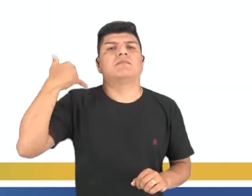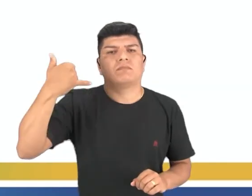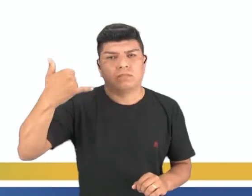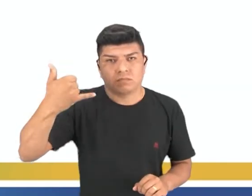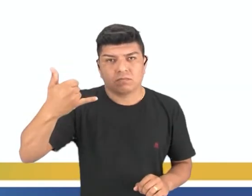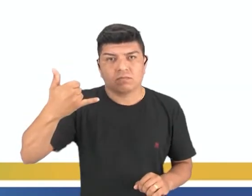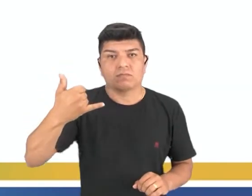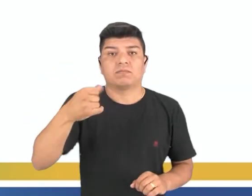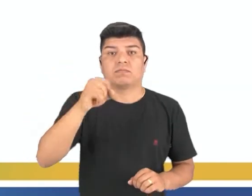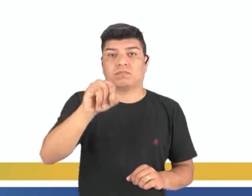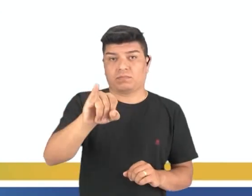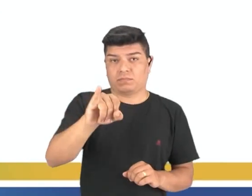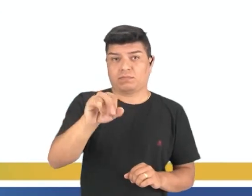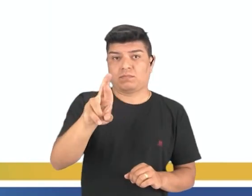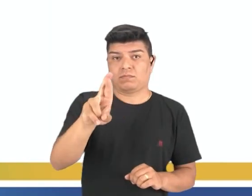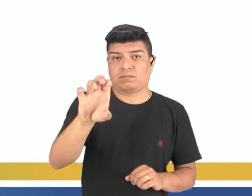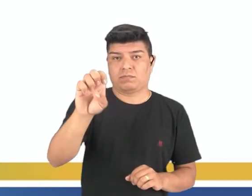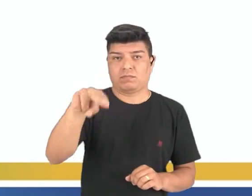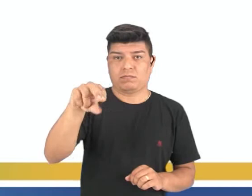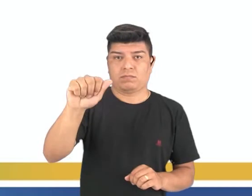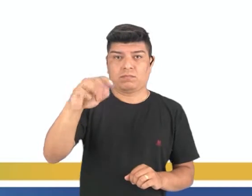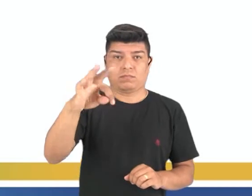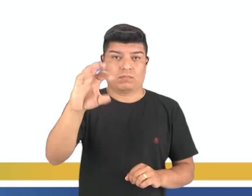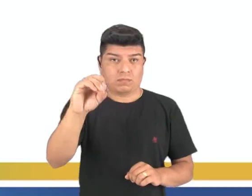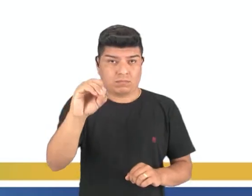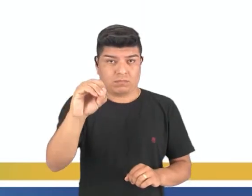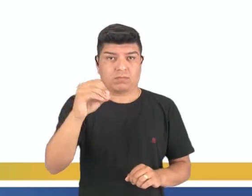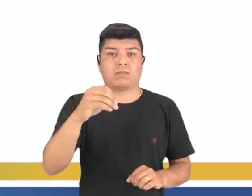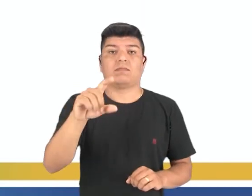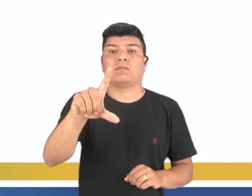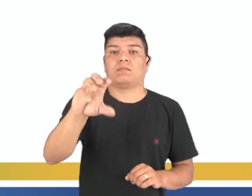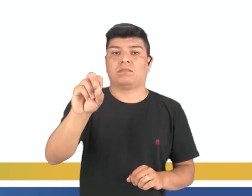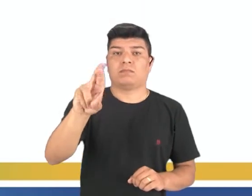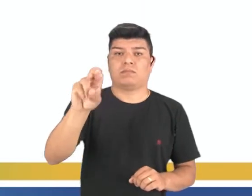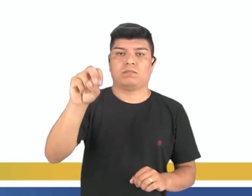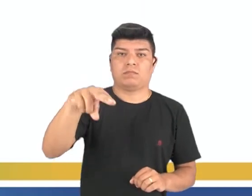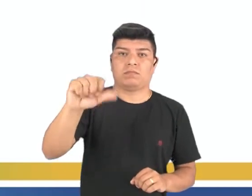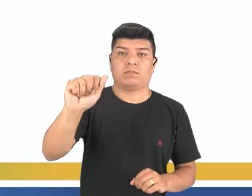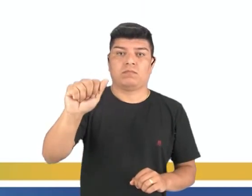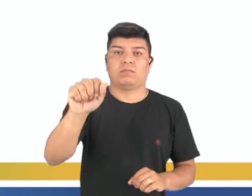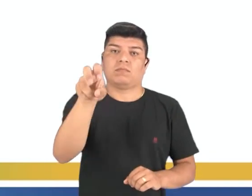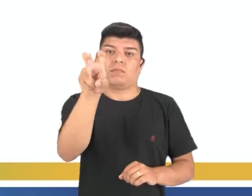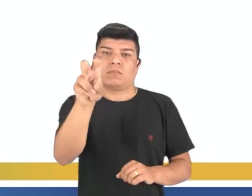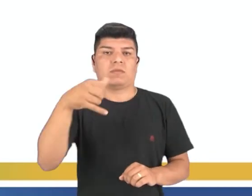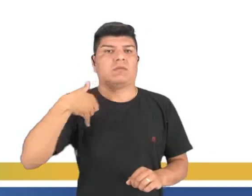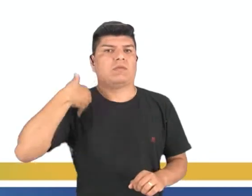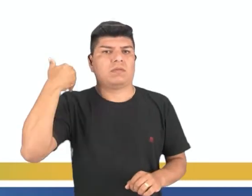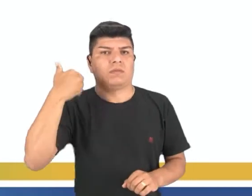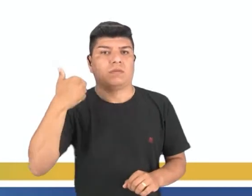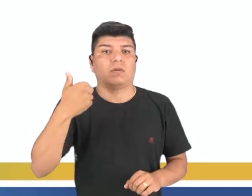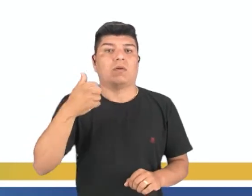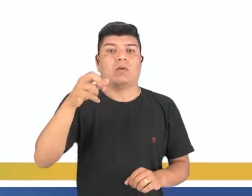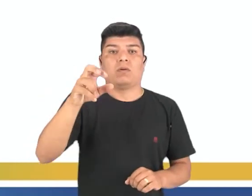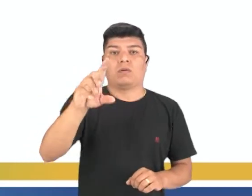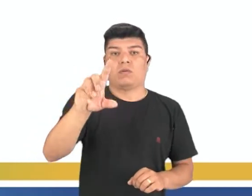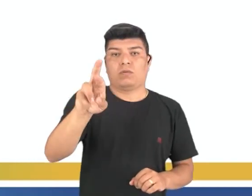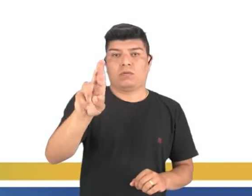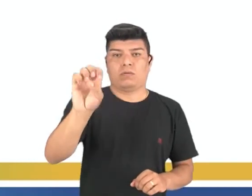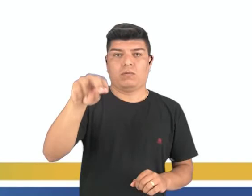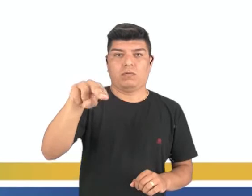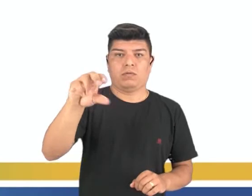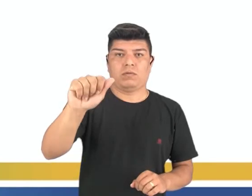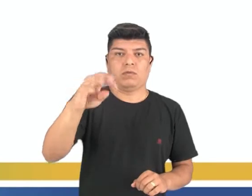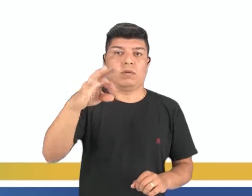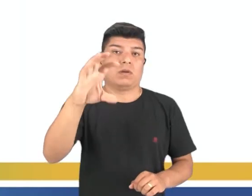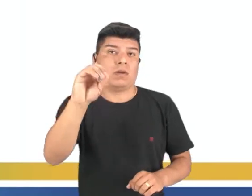Se Renato tiver 10 anos, inicialmente Lorena 5, quando o Renato tiver 20, então Lorena também vai ter 10 anos